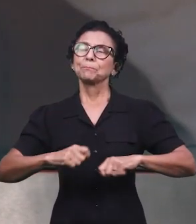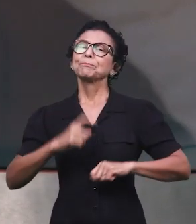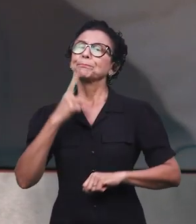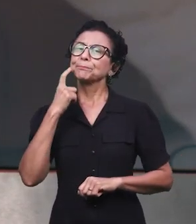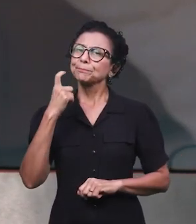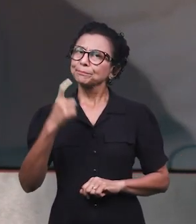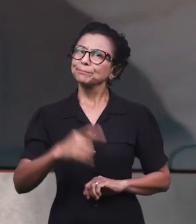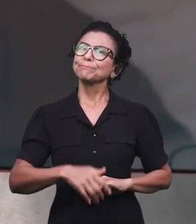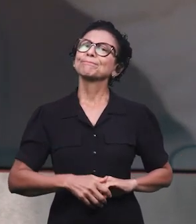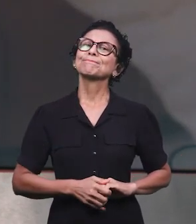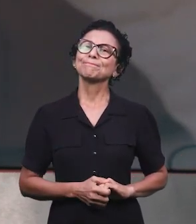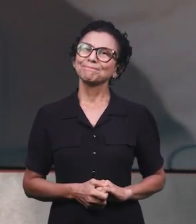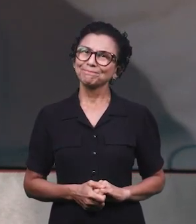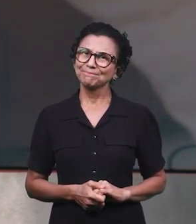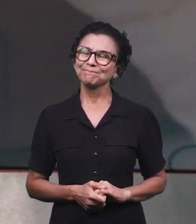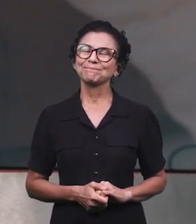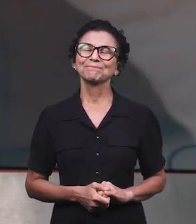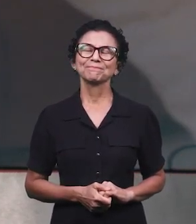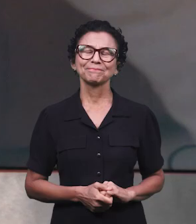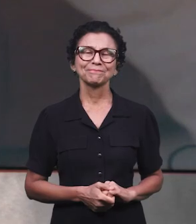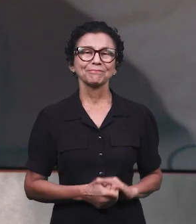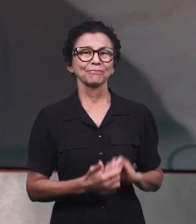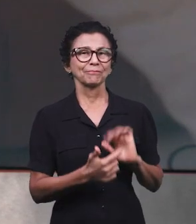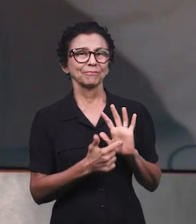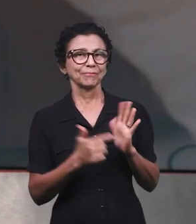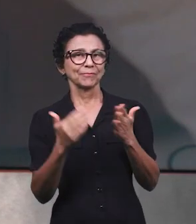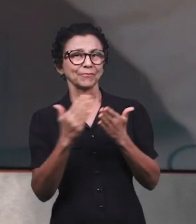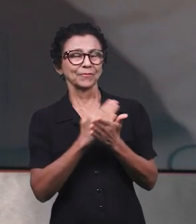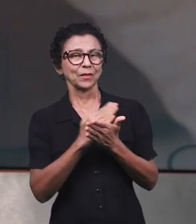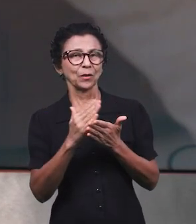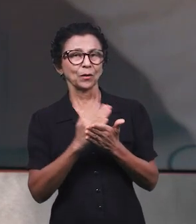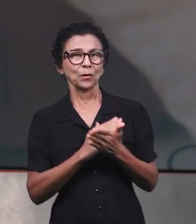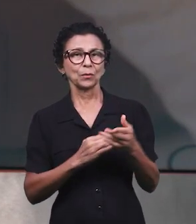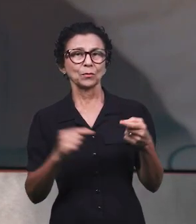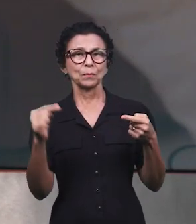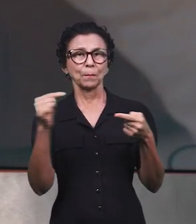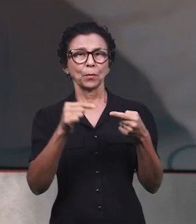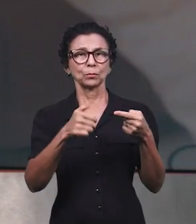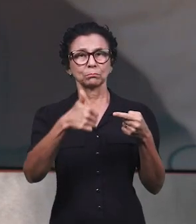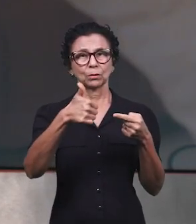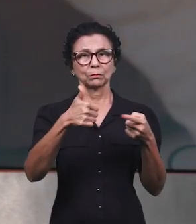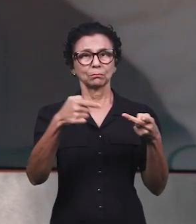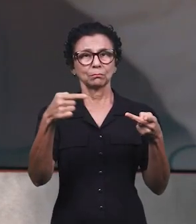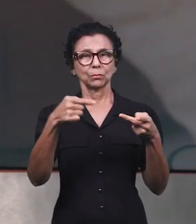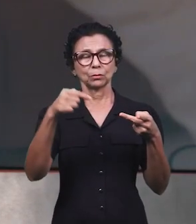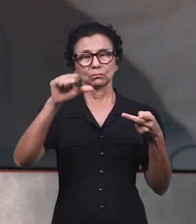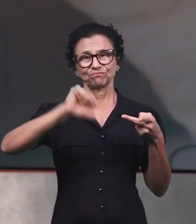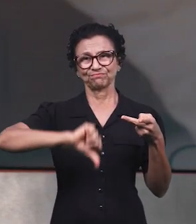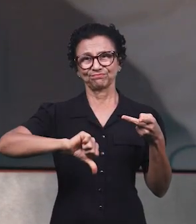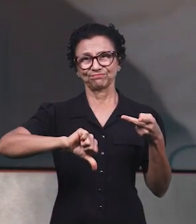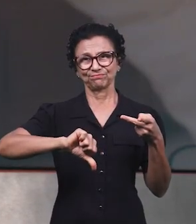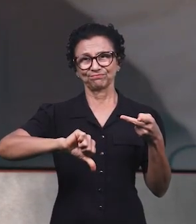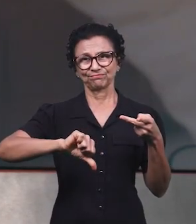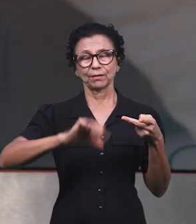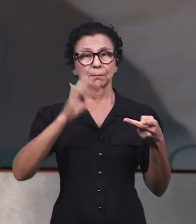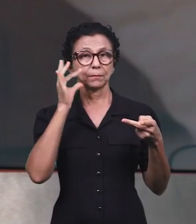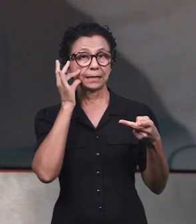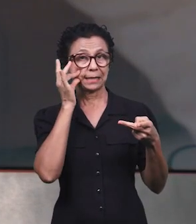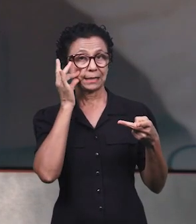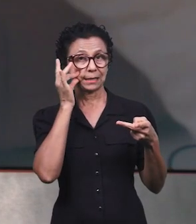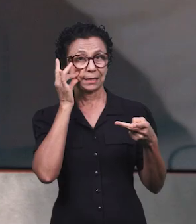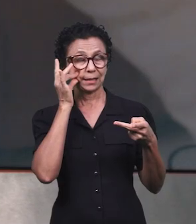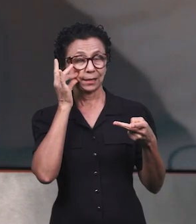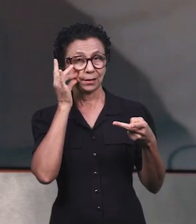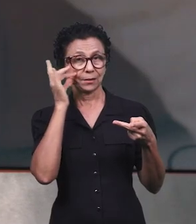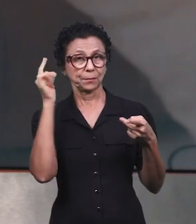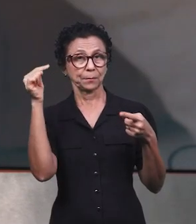interessantes para você. E a gente vai passar aqui algumas das vantagens e desvantagens do ensino presencial. Então vamos lá.